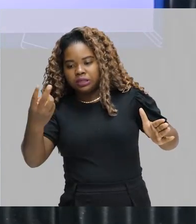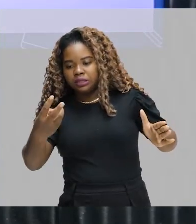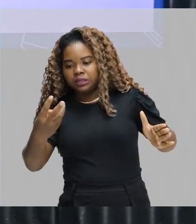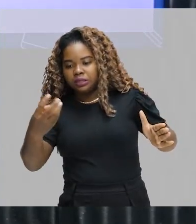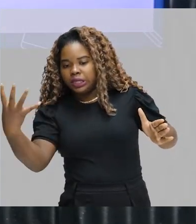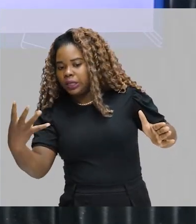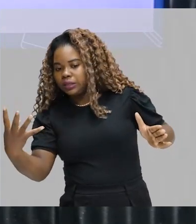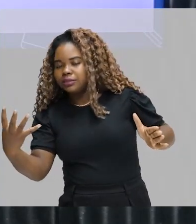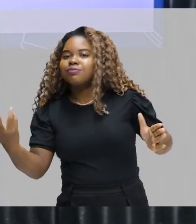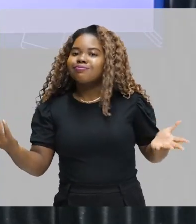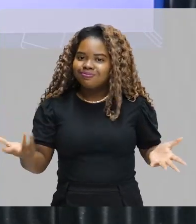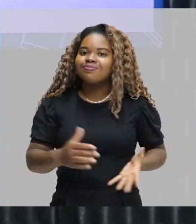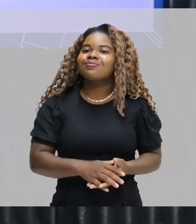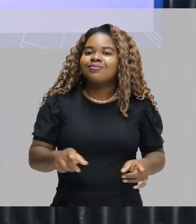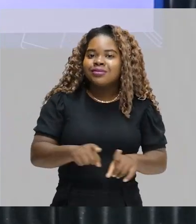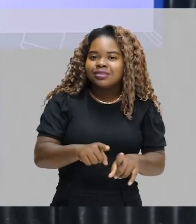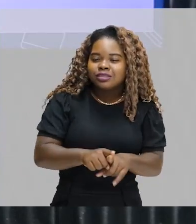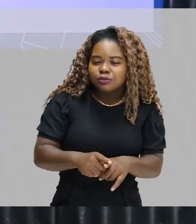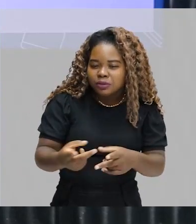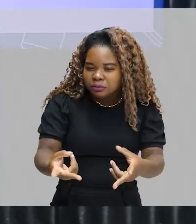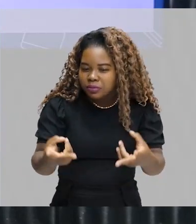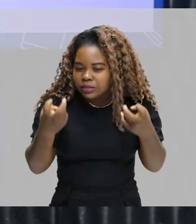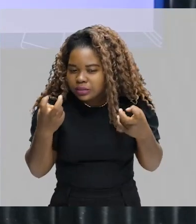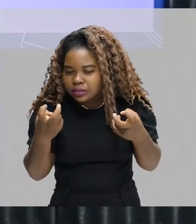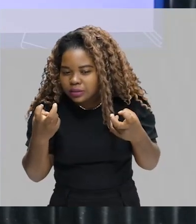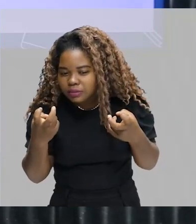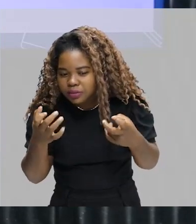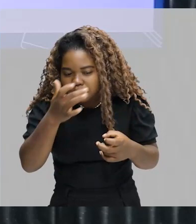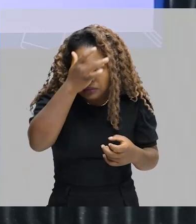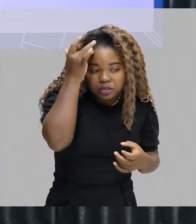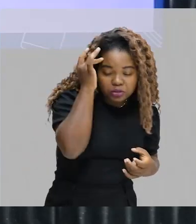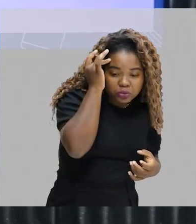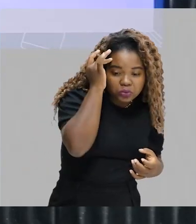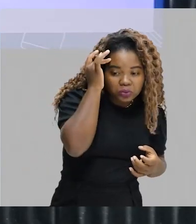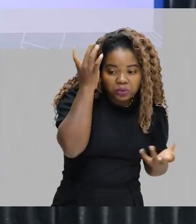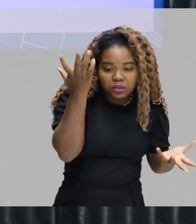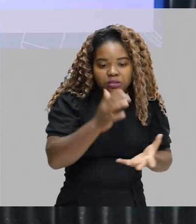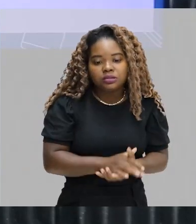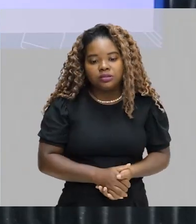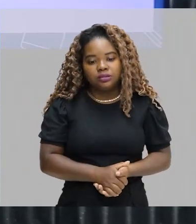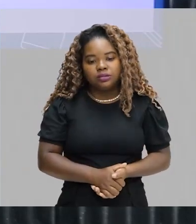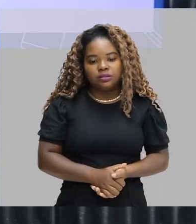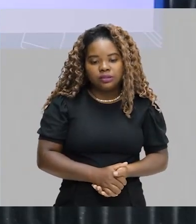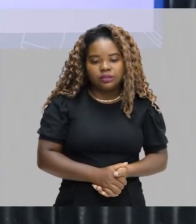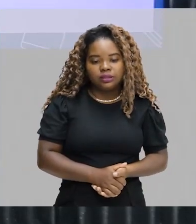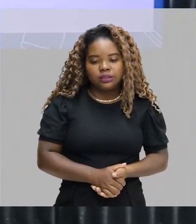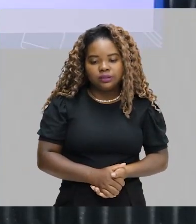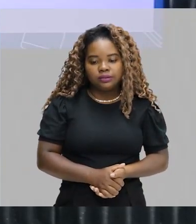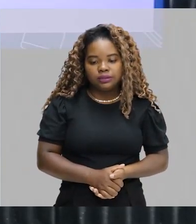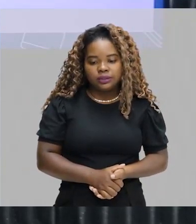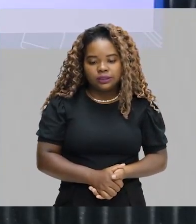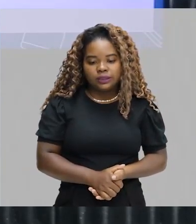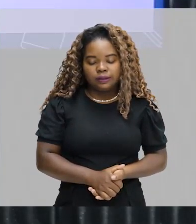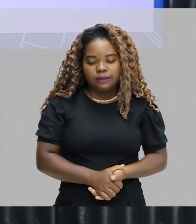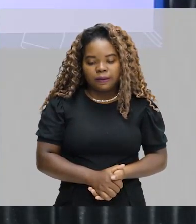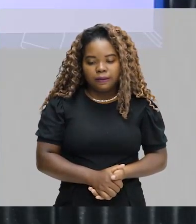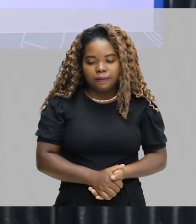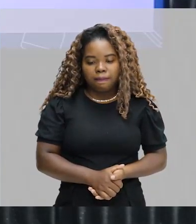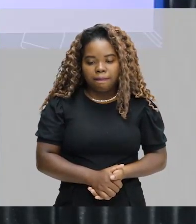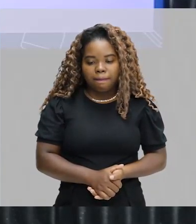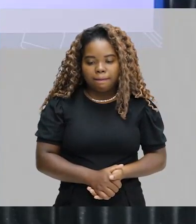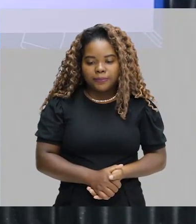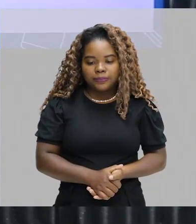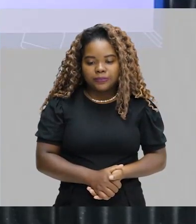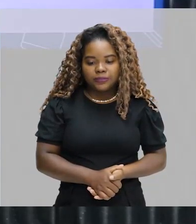people or thing, para identificar pessoas ou coisas, e numbers can also be called or be